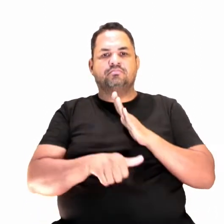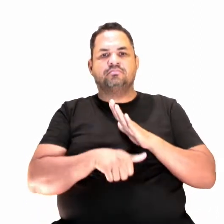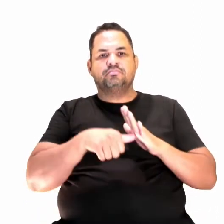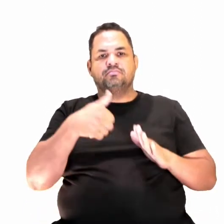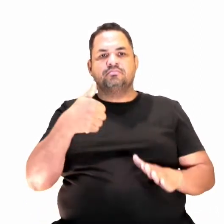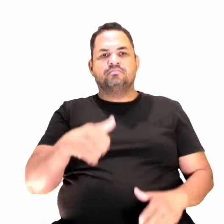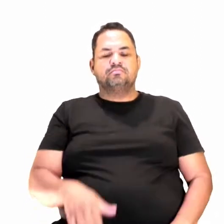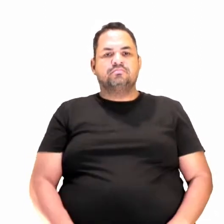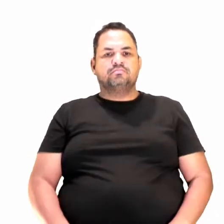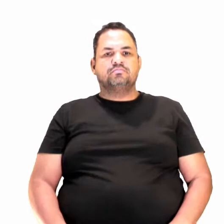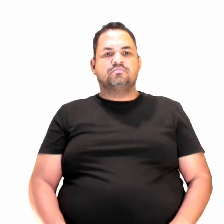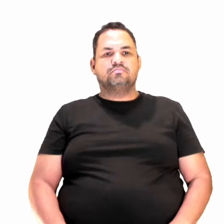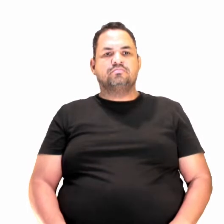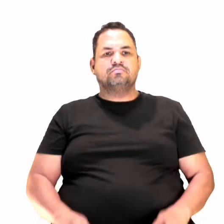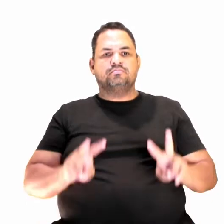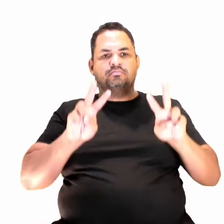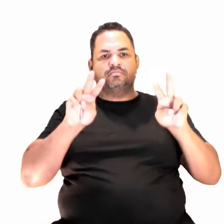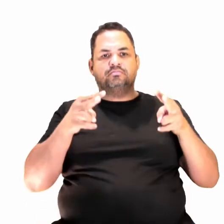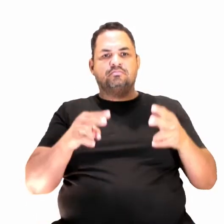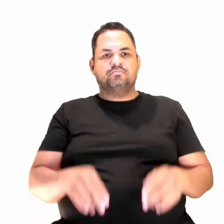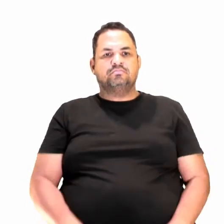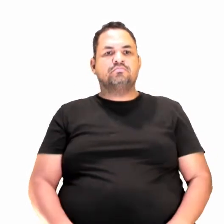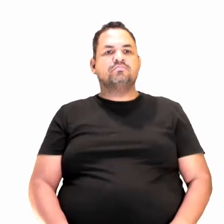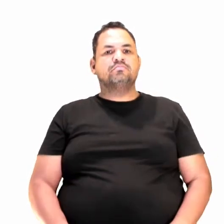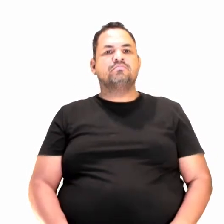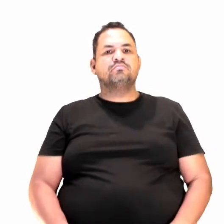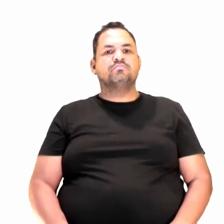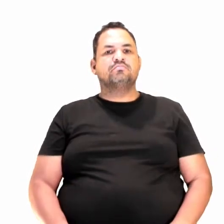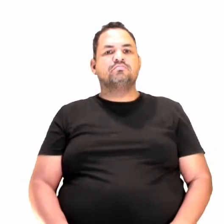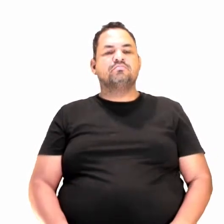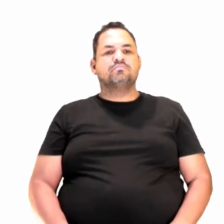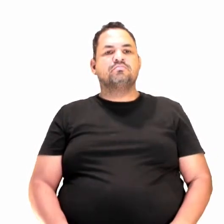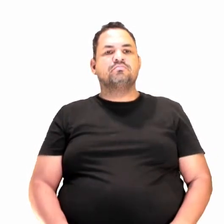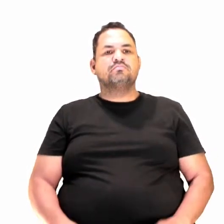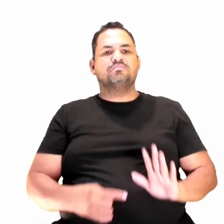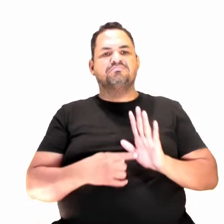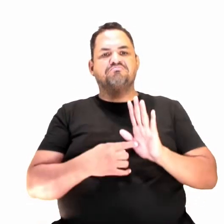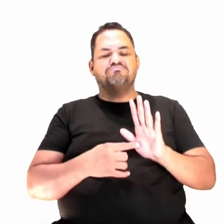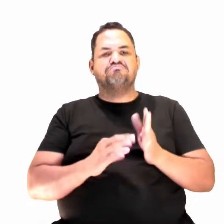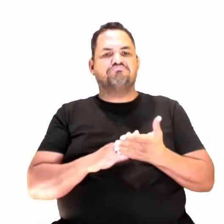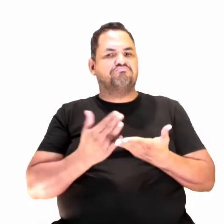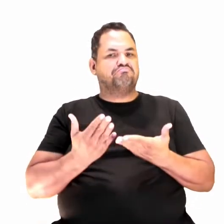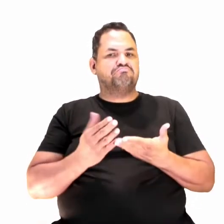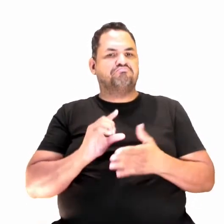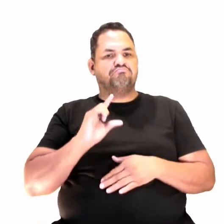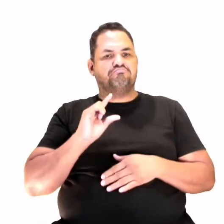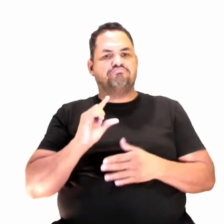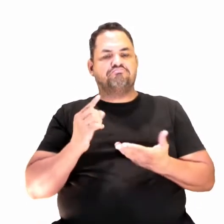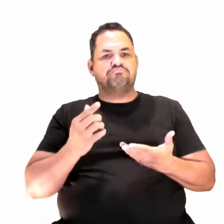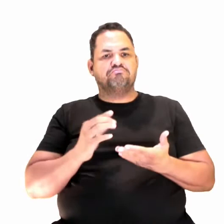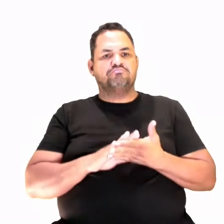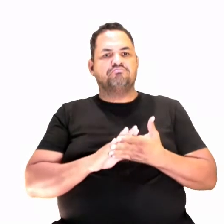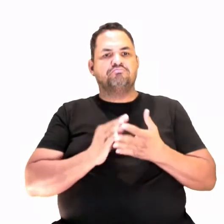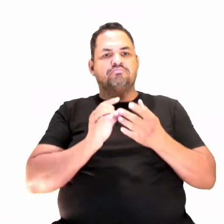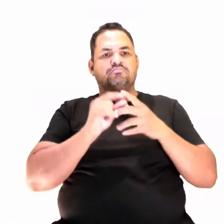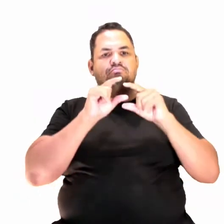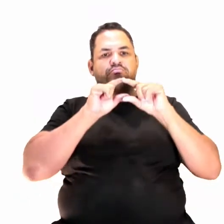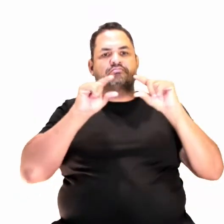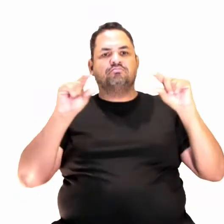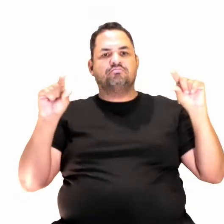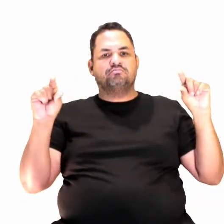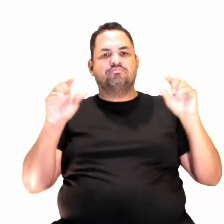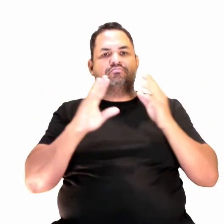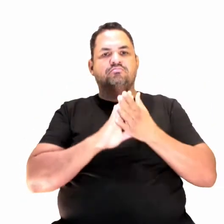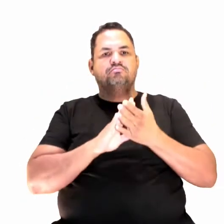aqui, onde o título não entrega muita coisa, afinal de contas, lá no meu enunciado, ele já fala. Ó, o